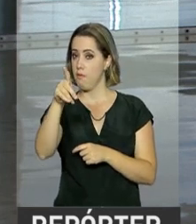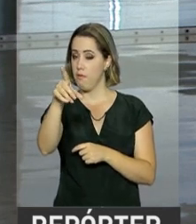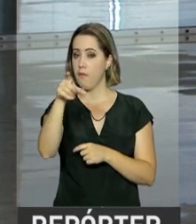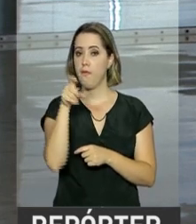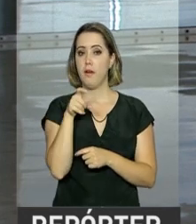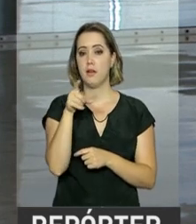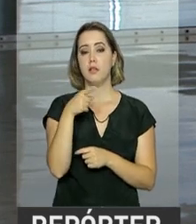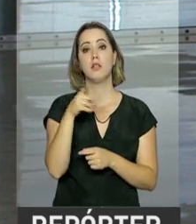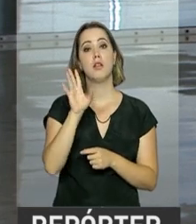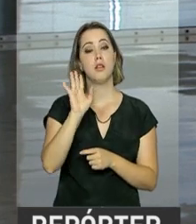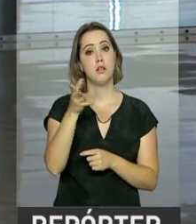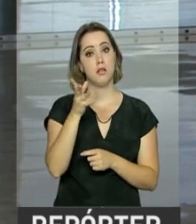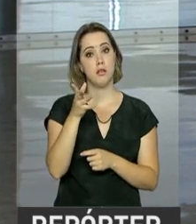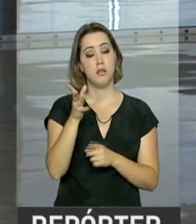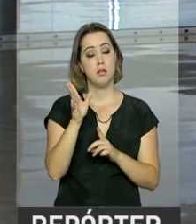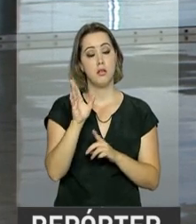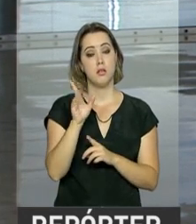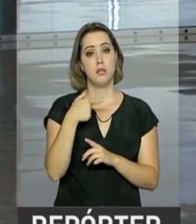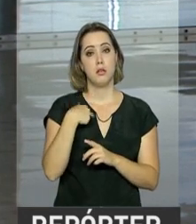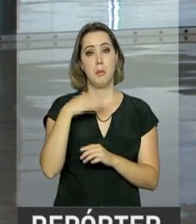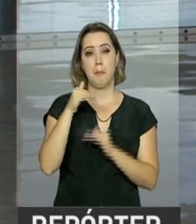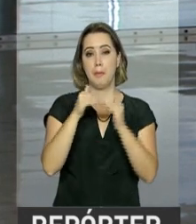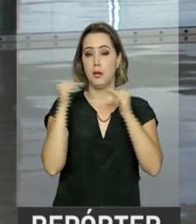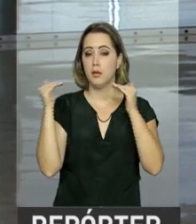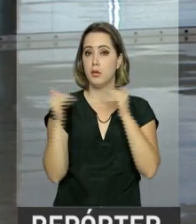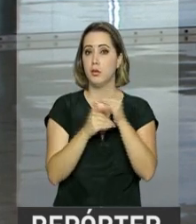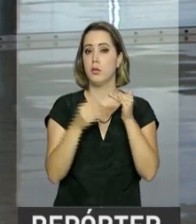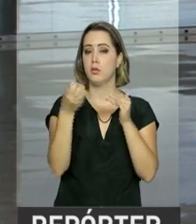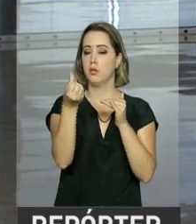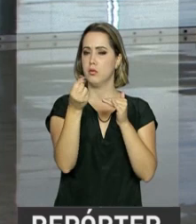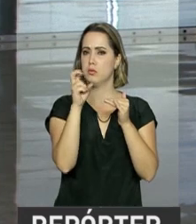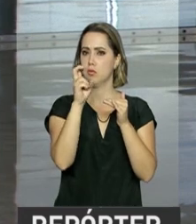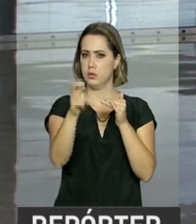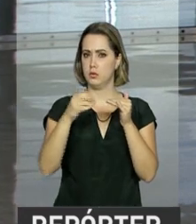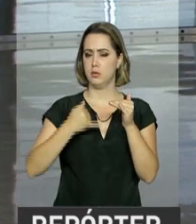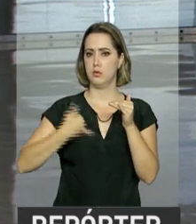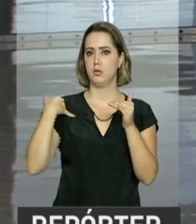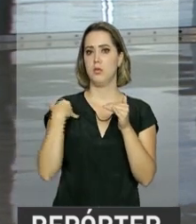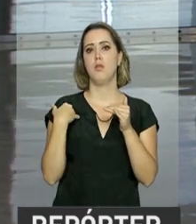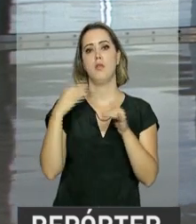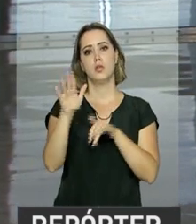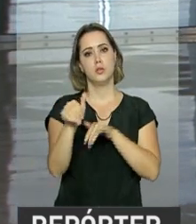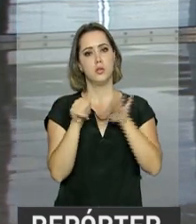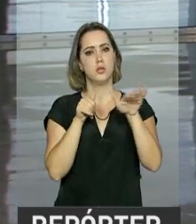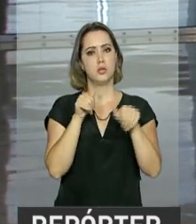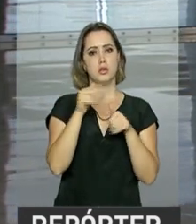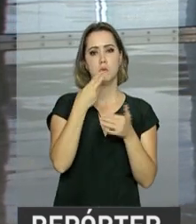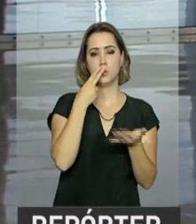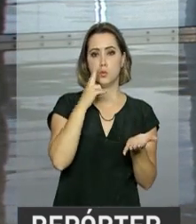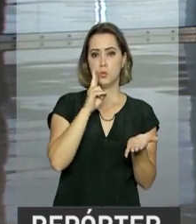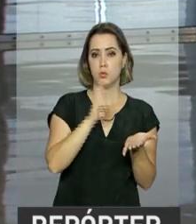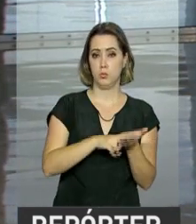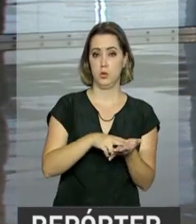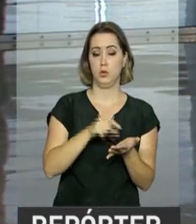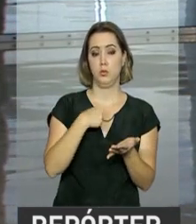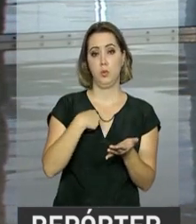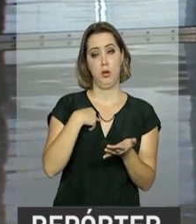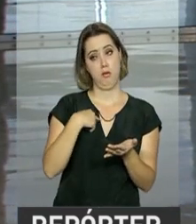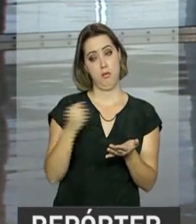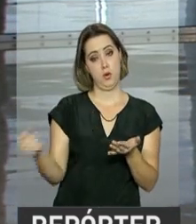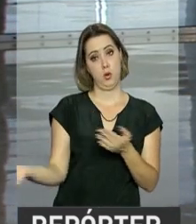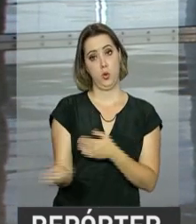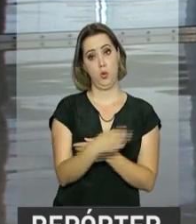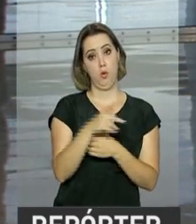anos de idade e que estão há mais de 2 anos sem perícia vão ser convocados para revisão a